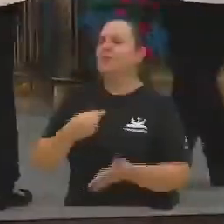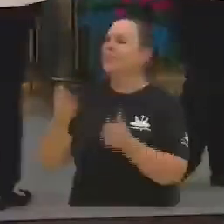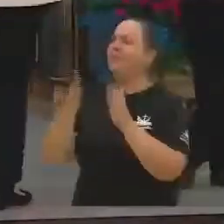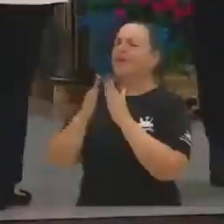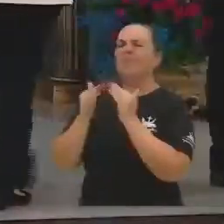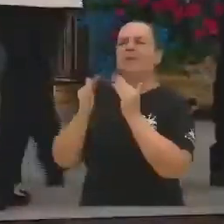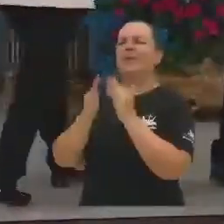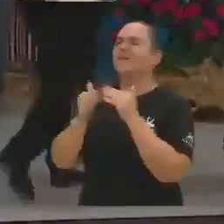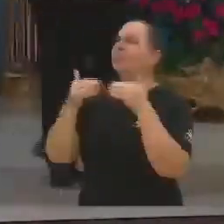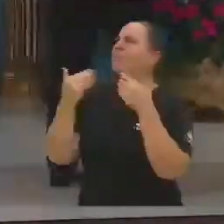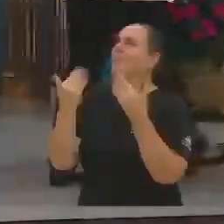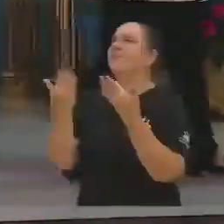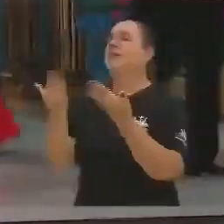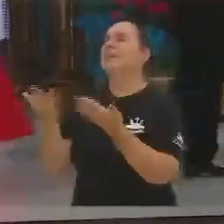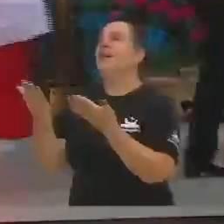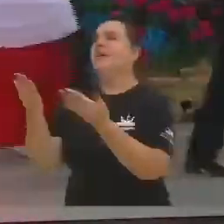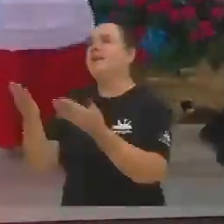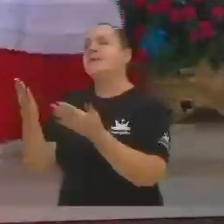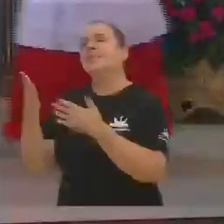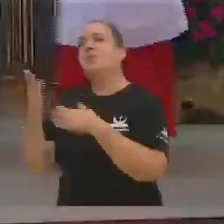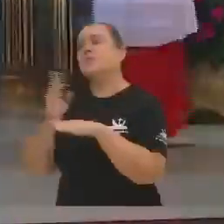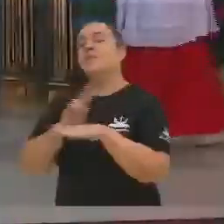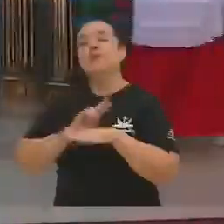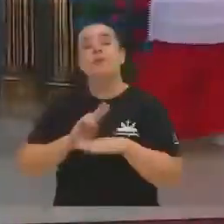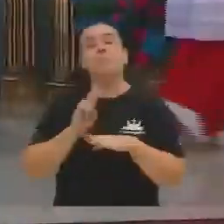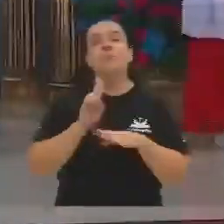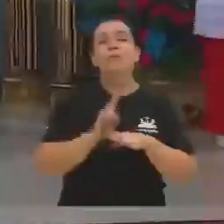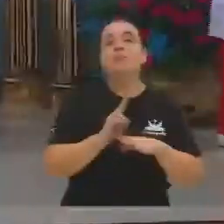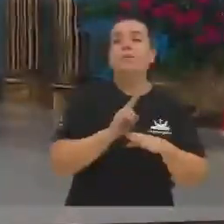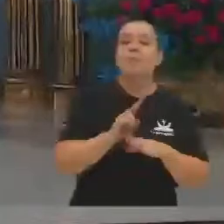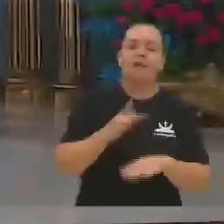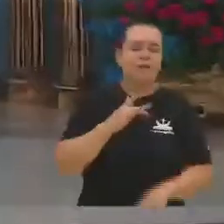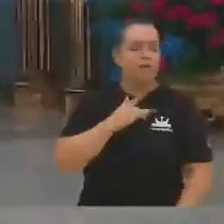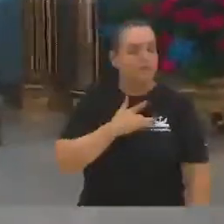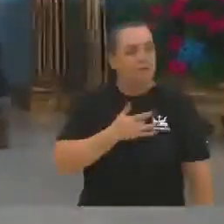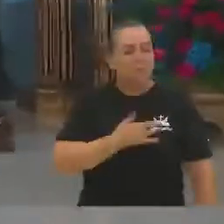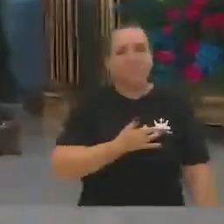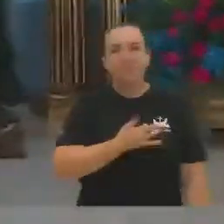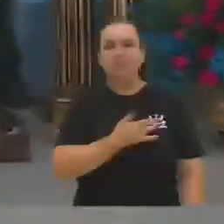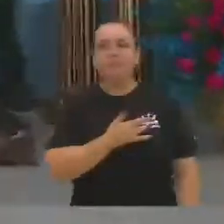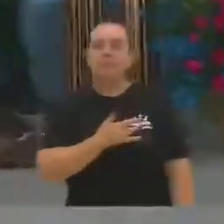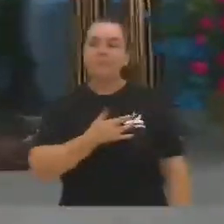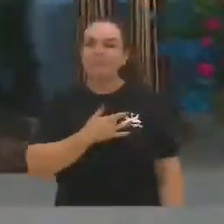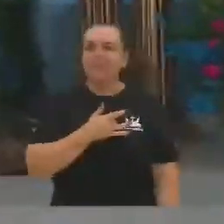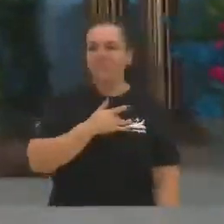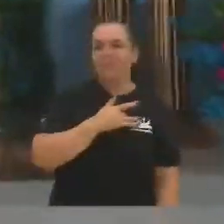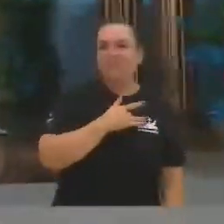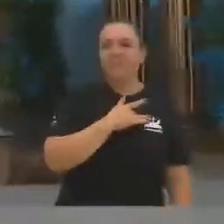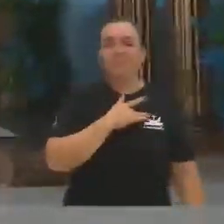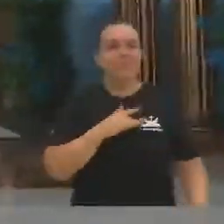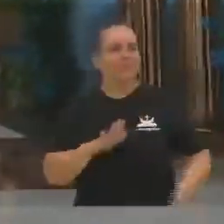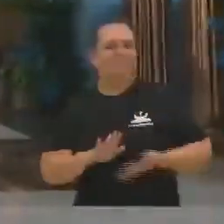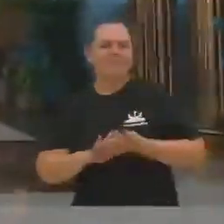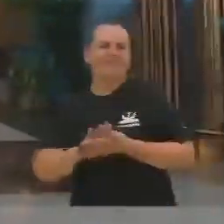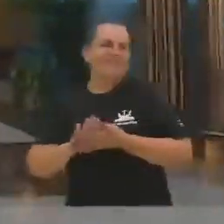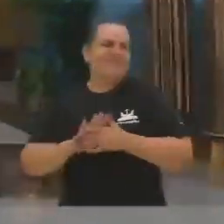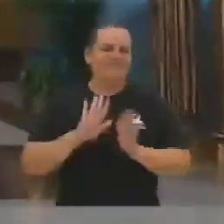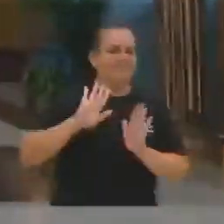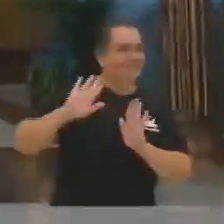nosso lamento, és auxílio e compaixão. Nada